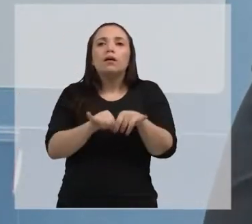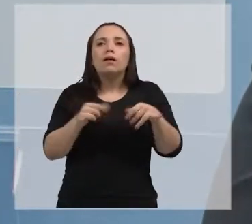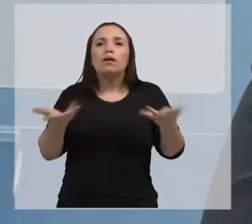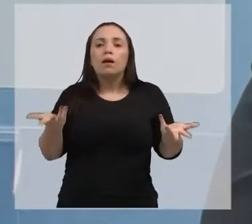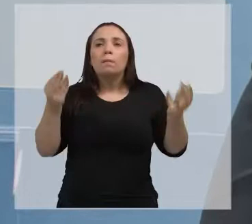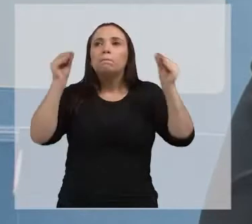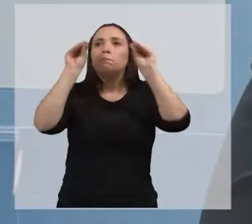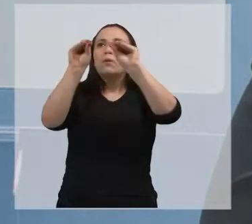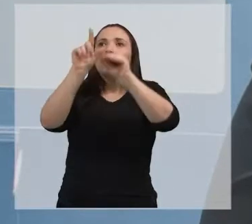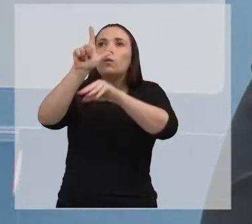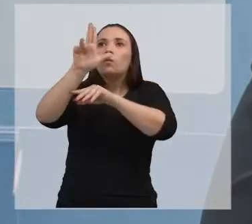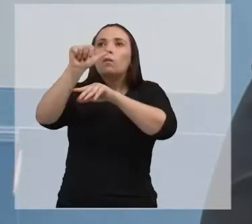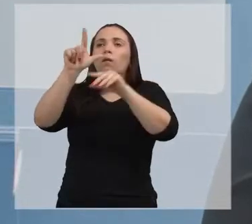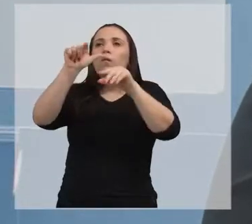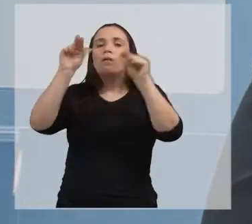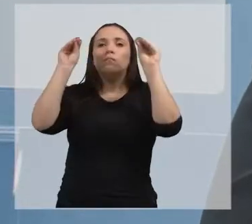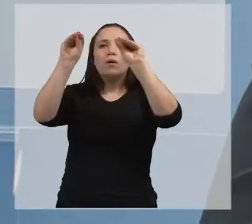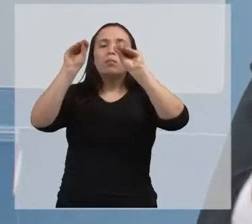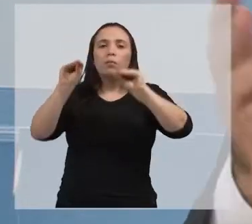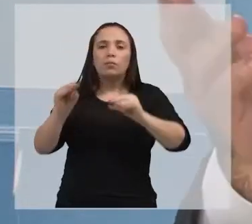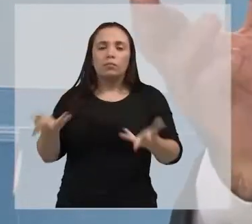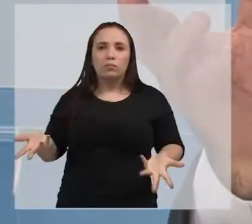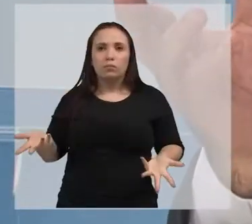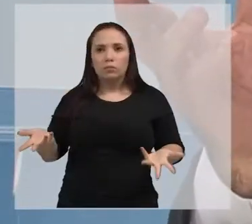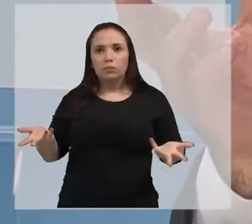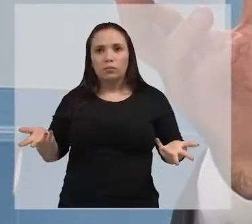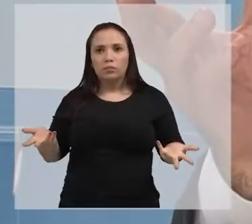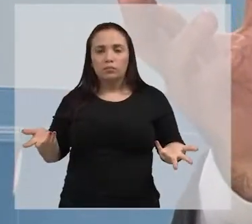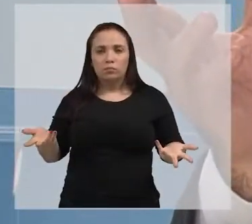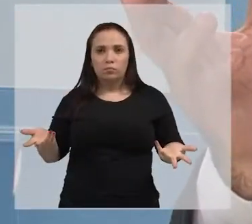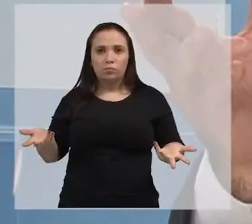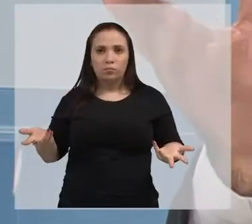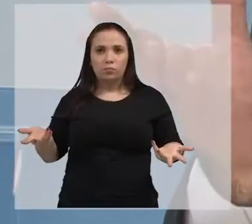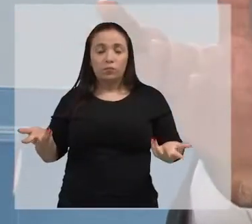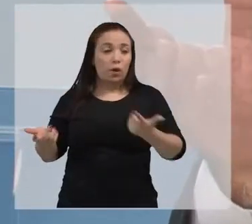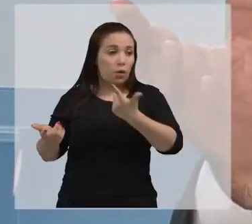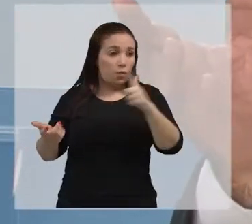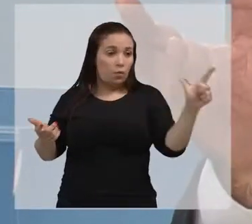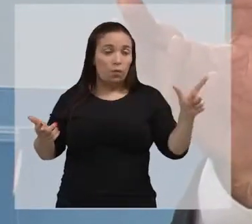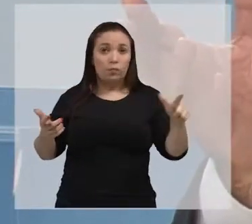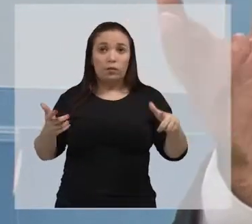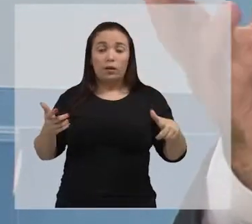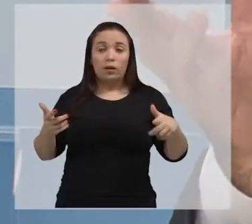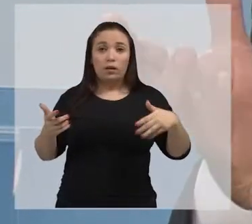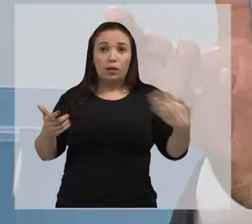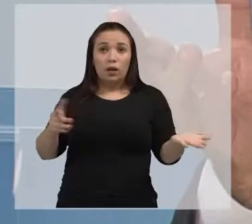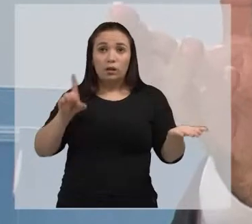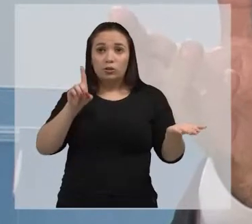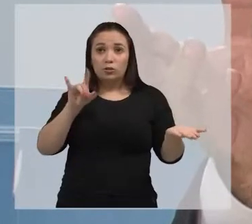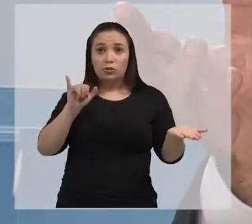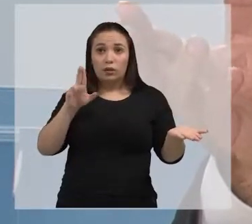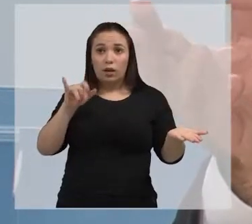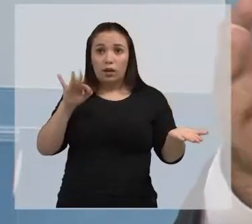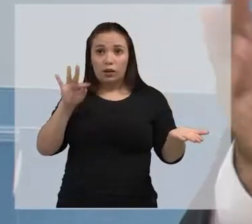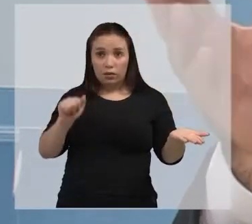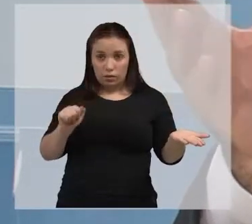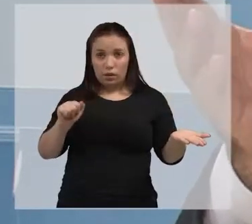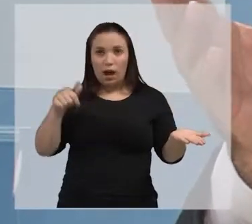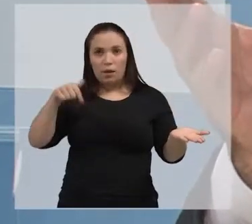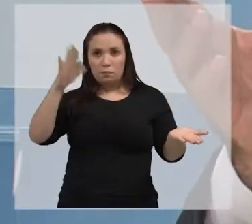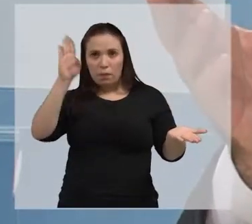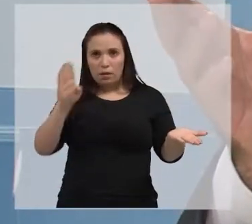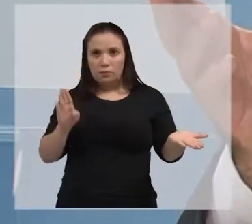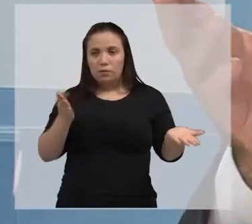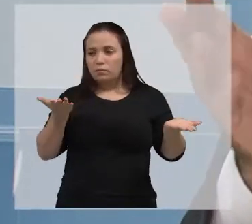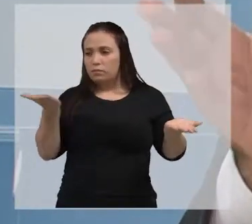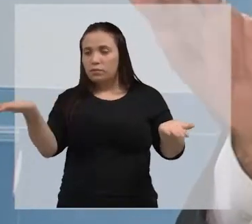que aconteceu? As outras criaturas que são da extrema-direita, outros loucos aí da extrema-direita, o Brasil está assim, está aí